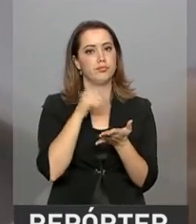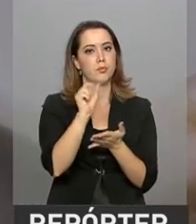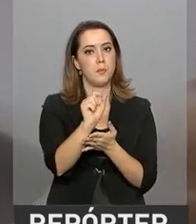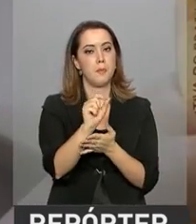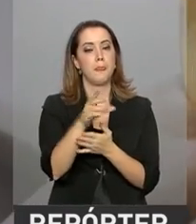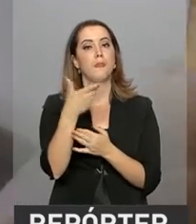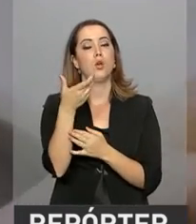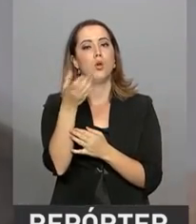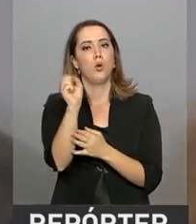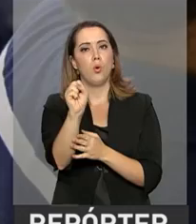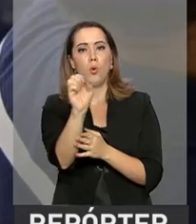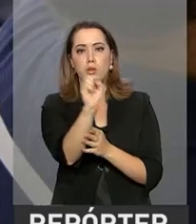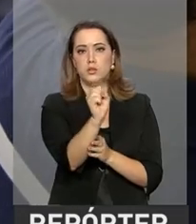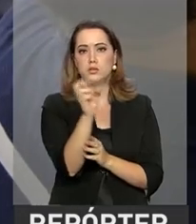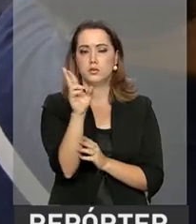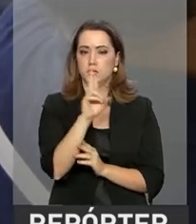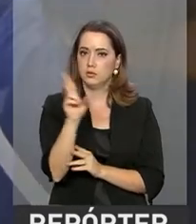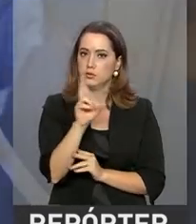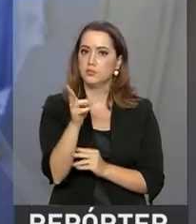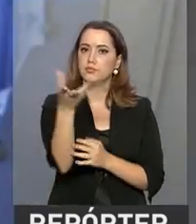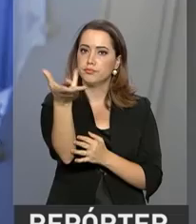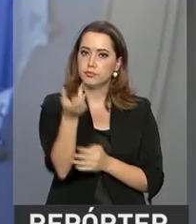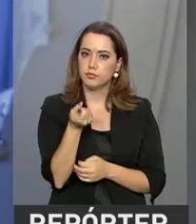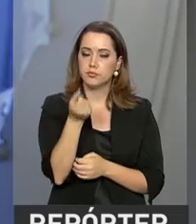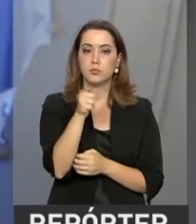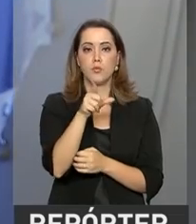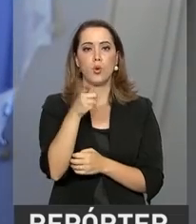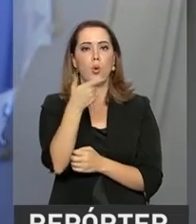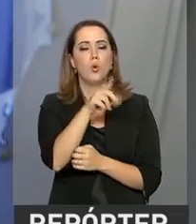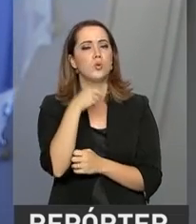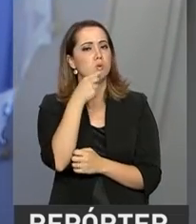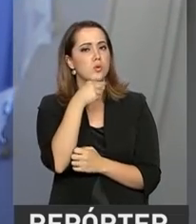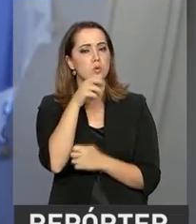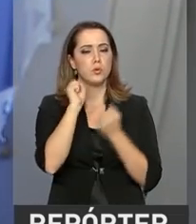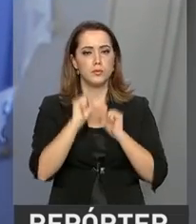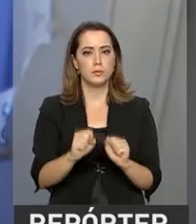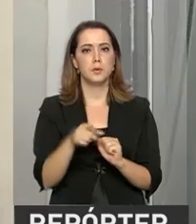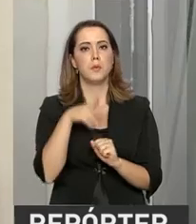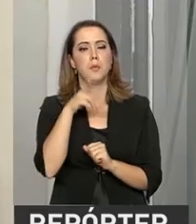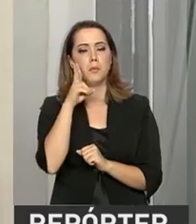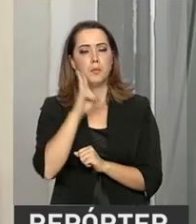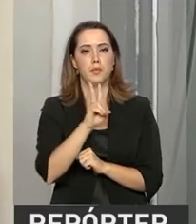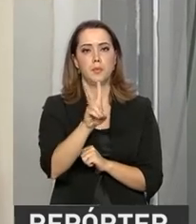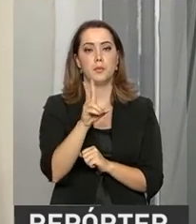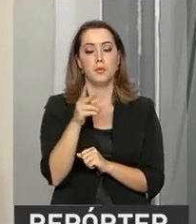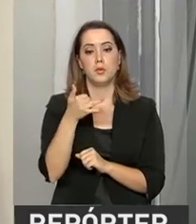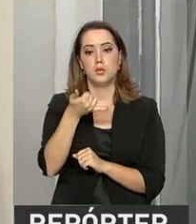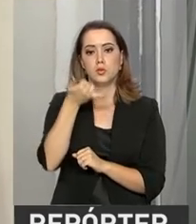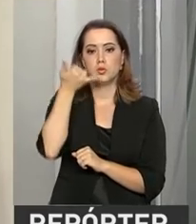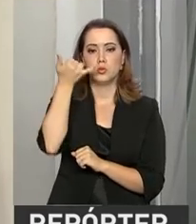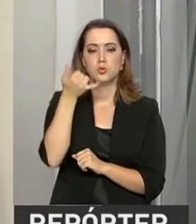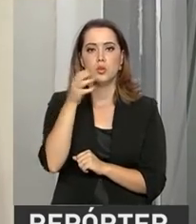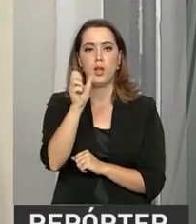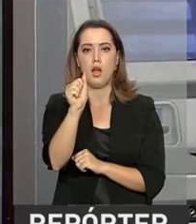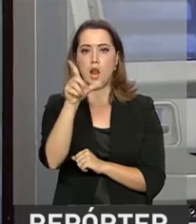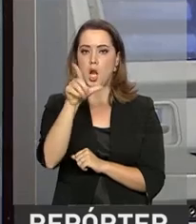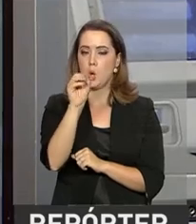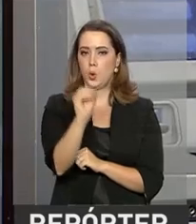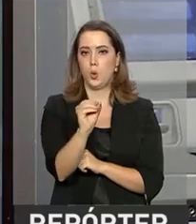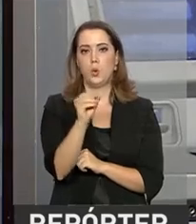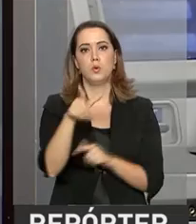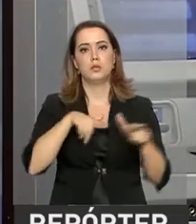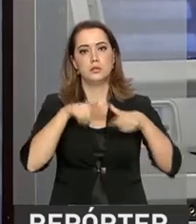do abono é de 880 reais outras dúvidas podem ser tiradas na central de atendimento alô trabalho do